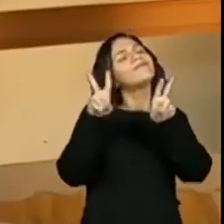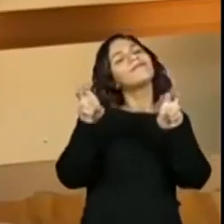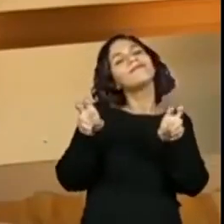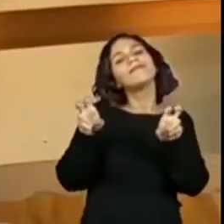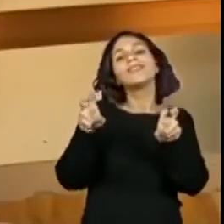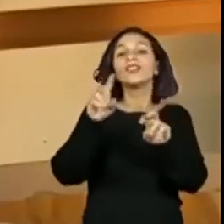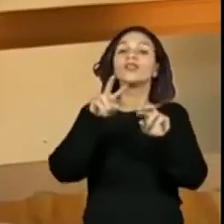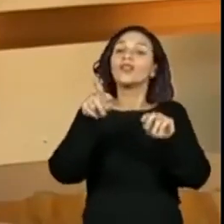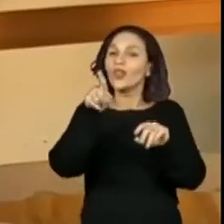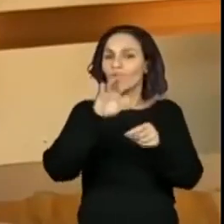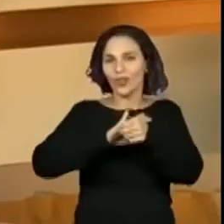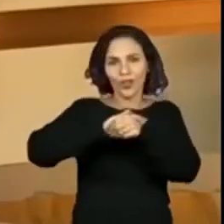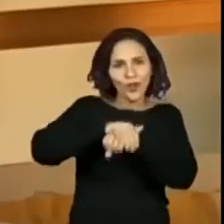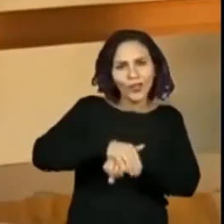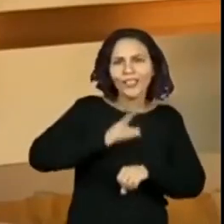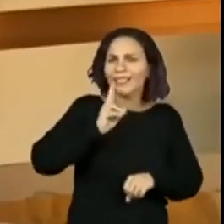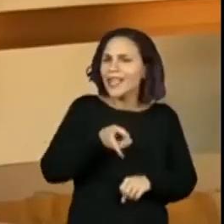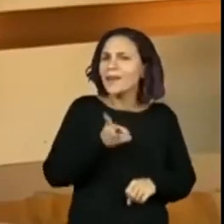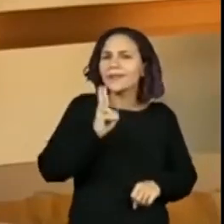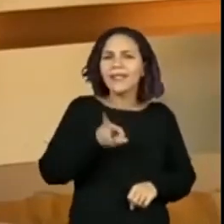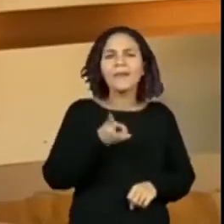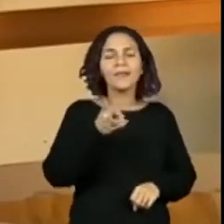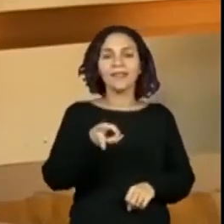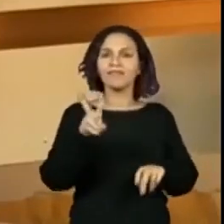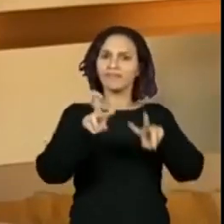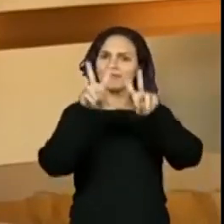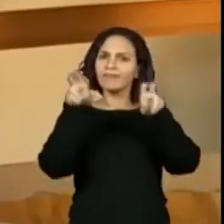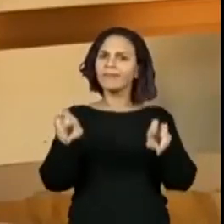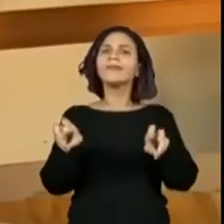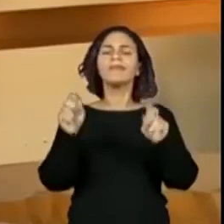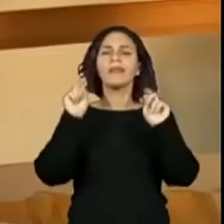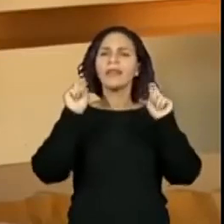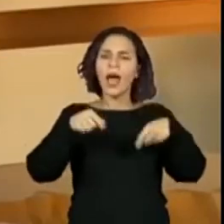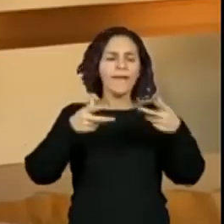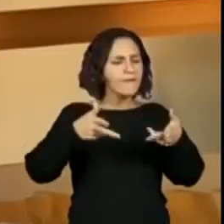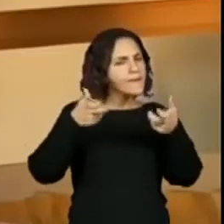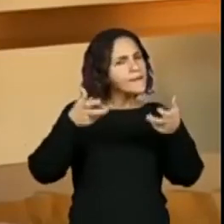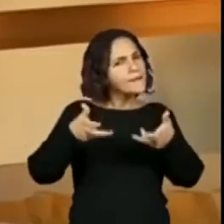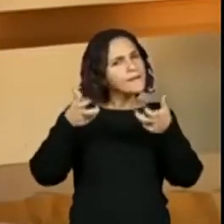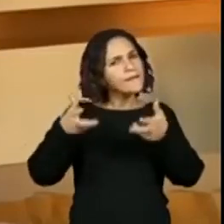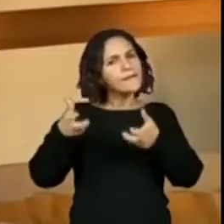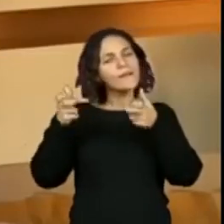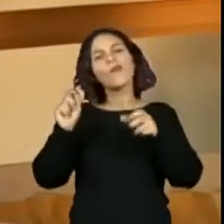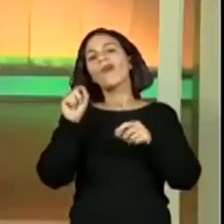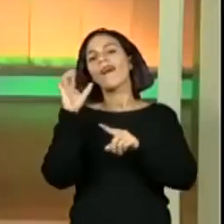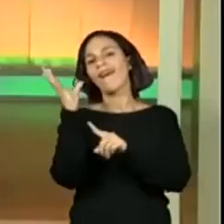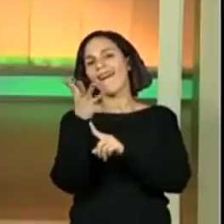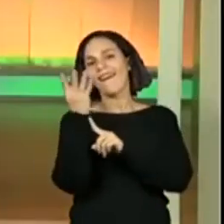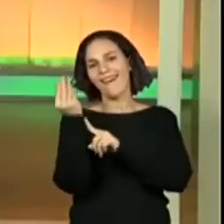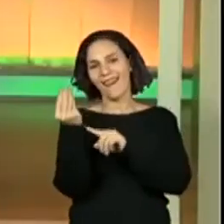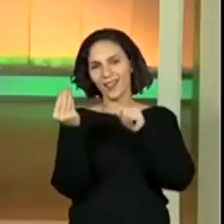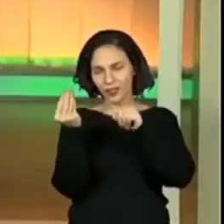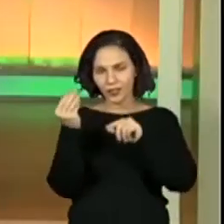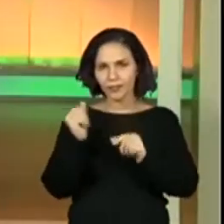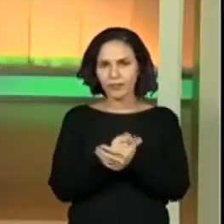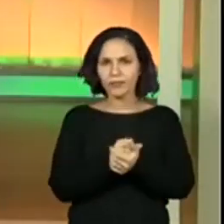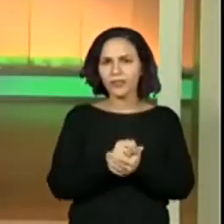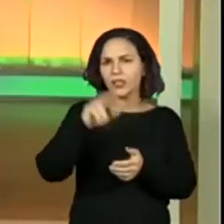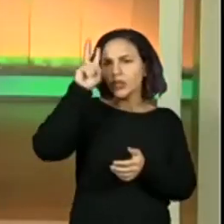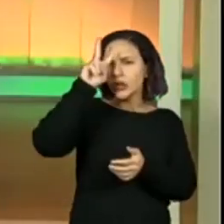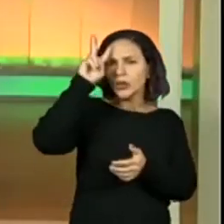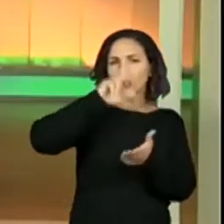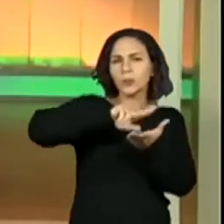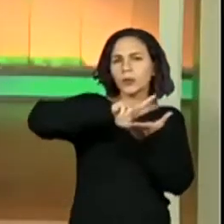sobre a noite. Então, ela é um tema aí bastante vasto, né? Para as linguagens artísticas. Quantas